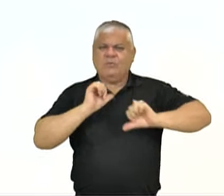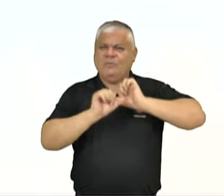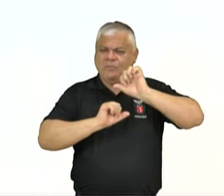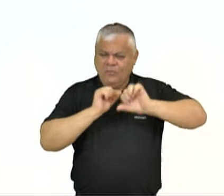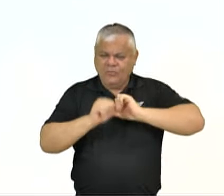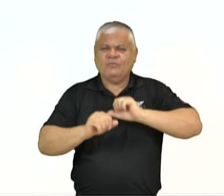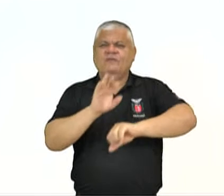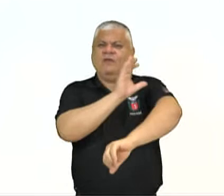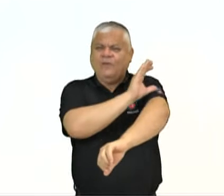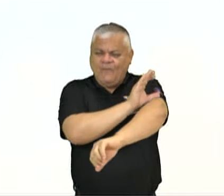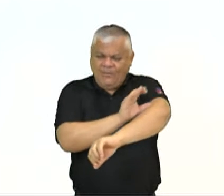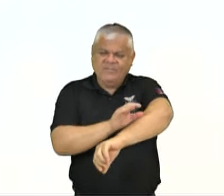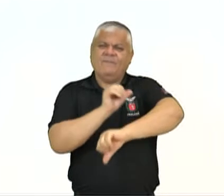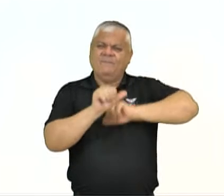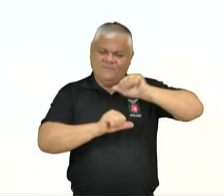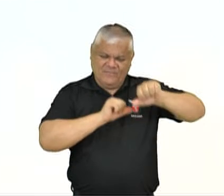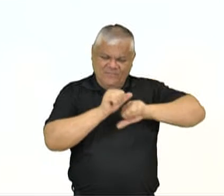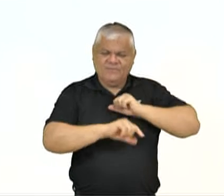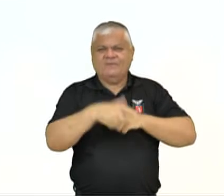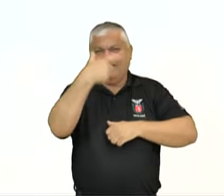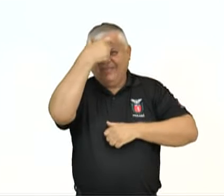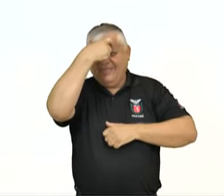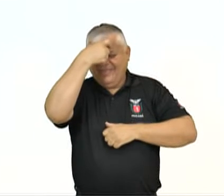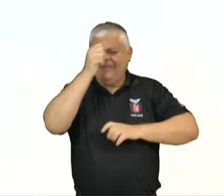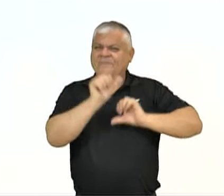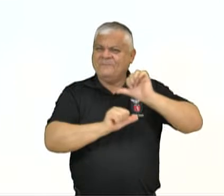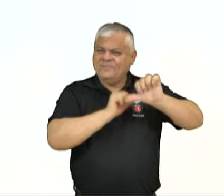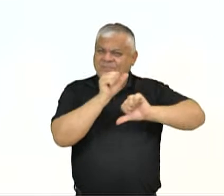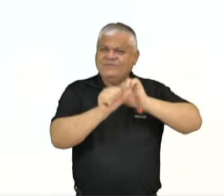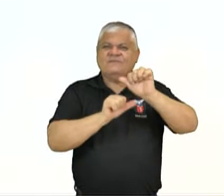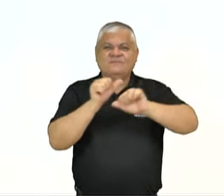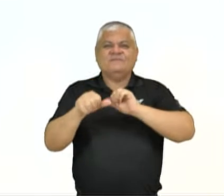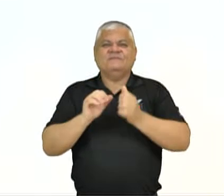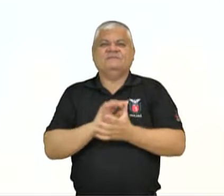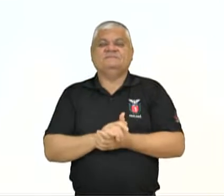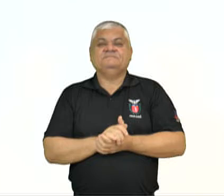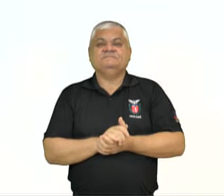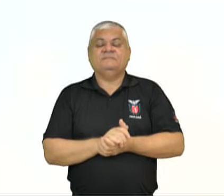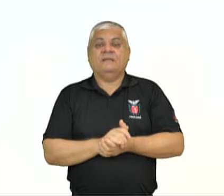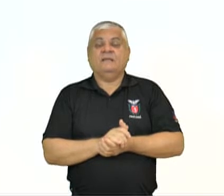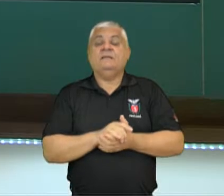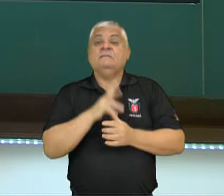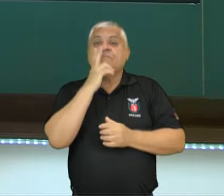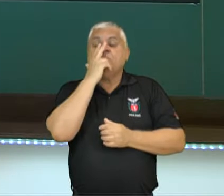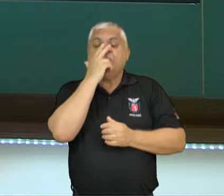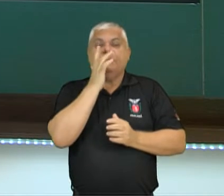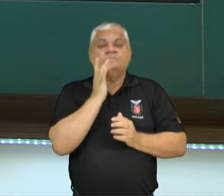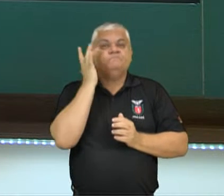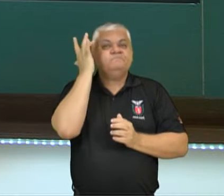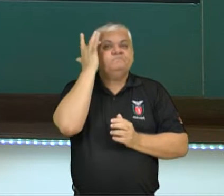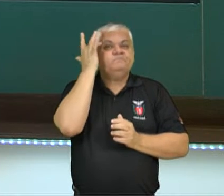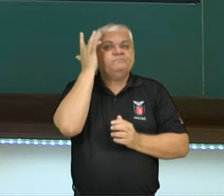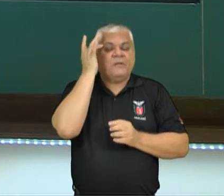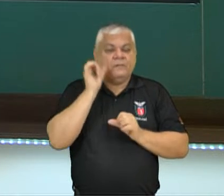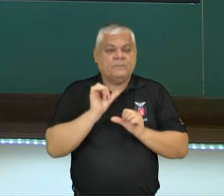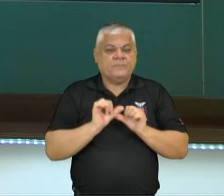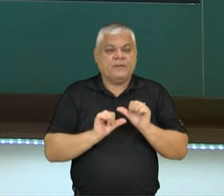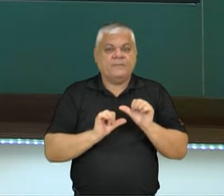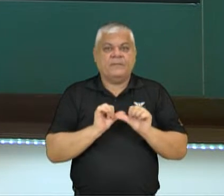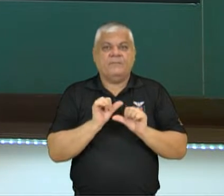físicas, comportamentais, psicossociais. É um período de maturação biológica,